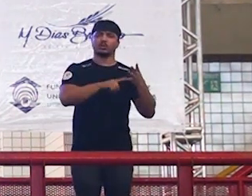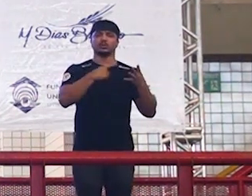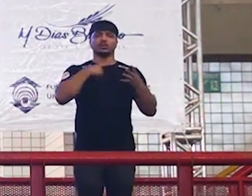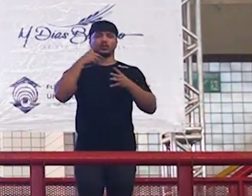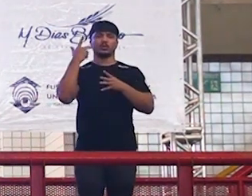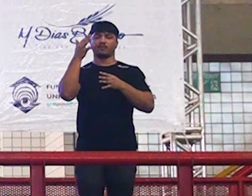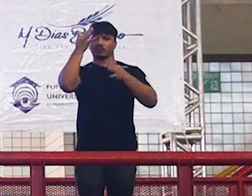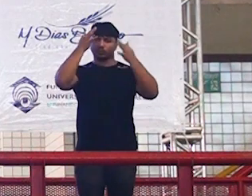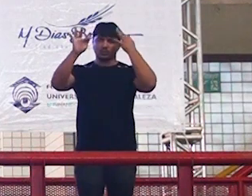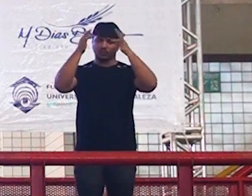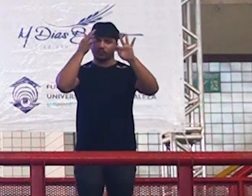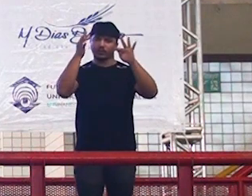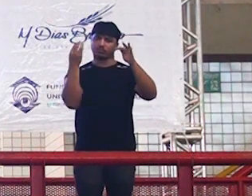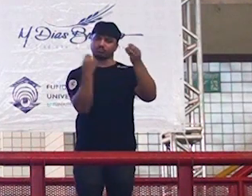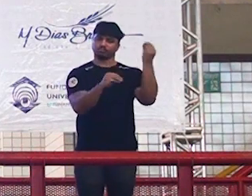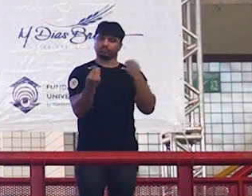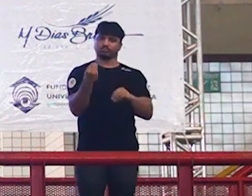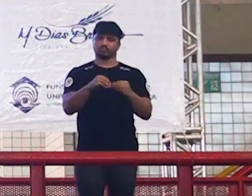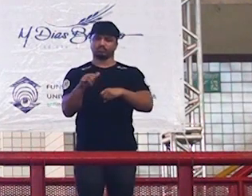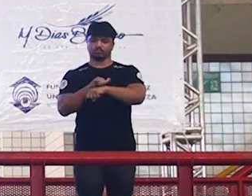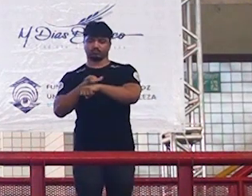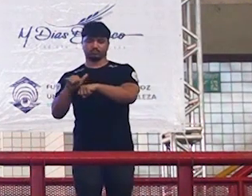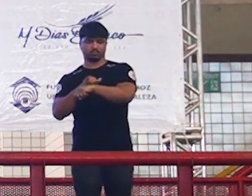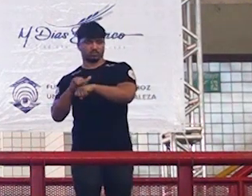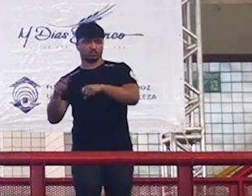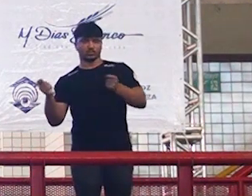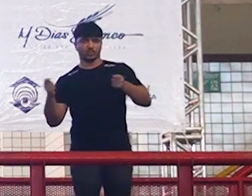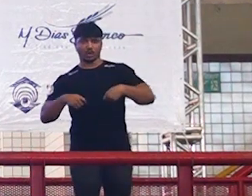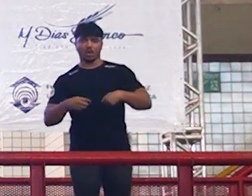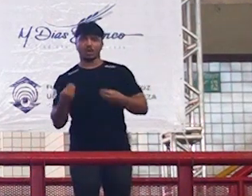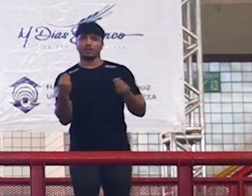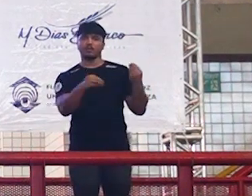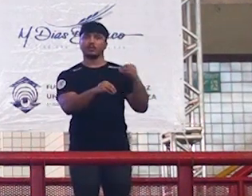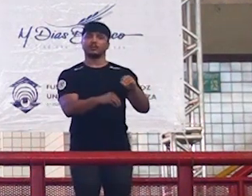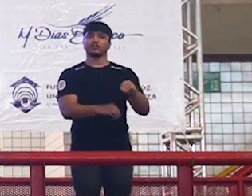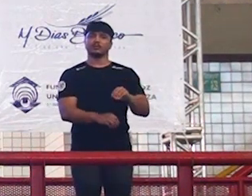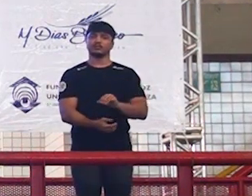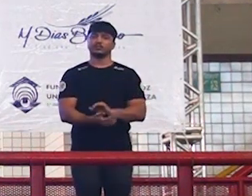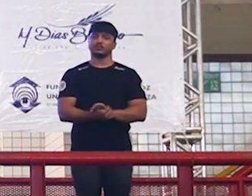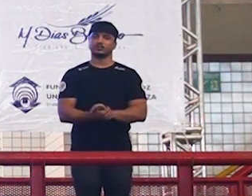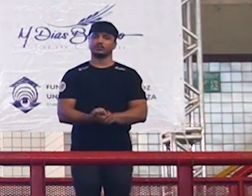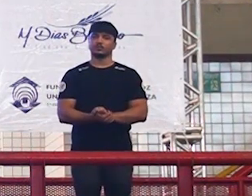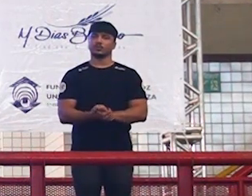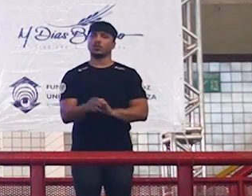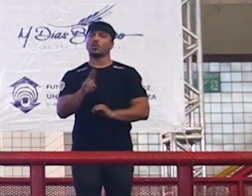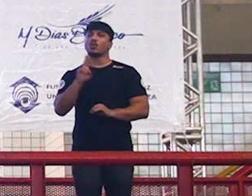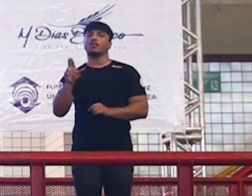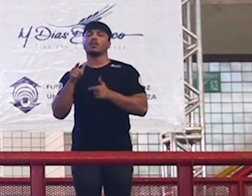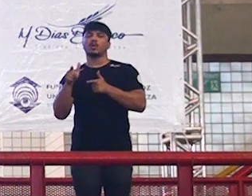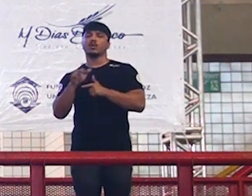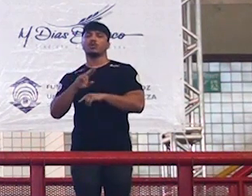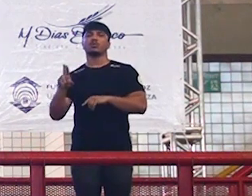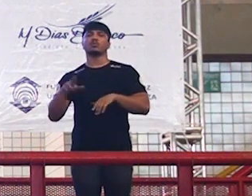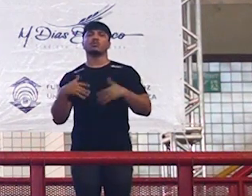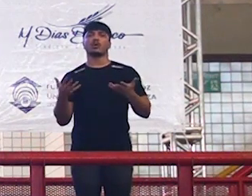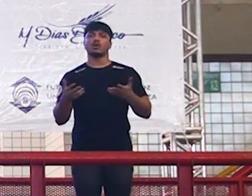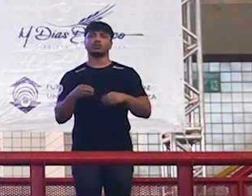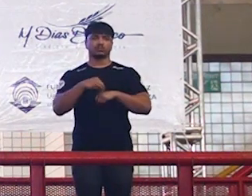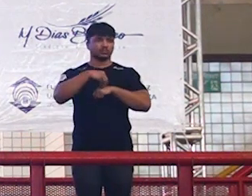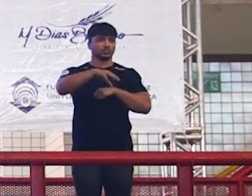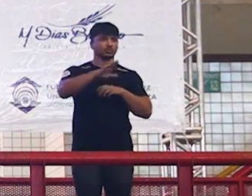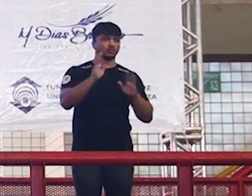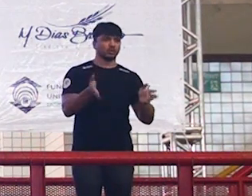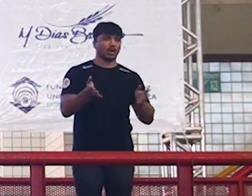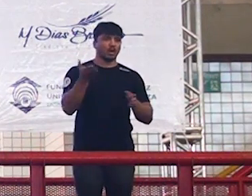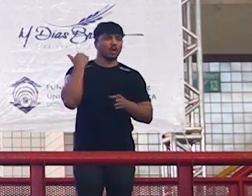filosofia e encaixa isso na redação. Como é o nome disso, galera? Tem um nomezinho. Eu já tinha dito em